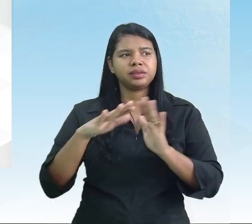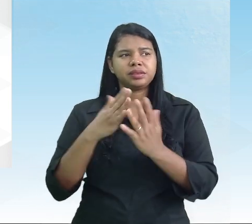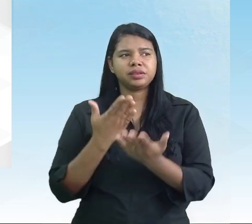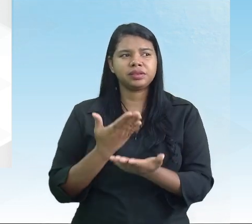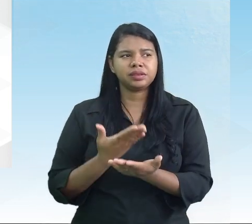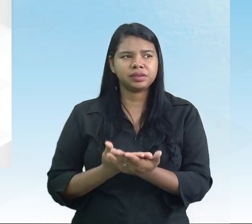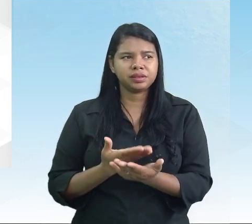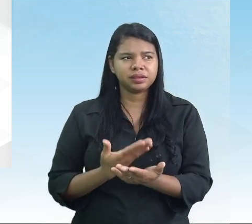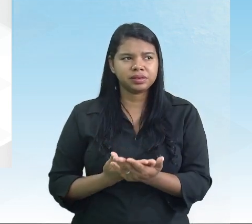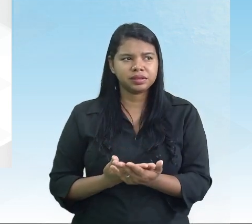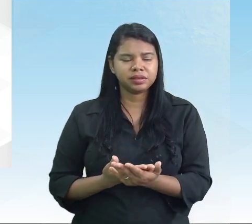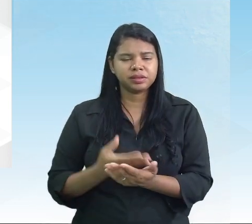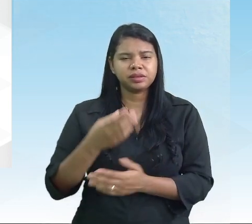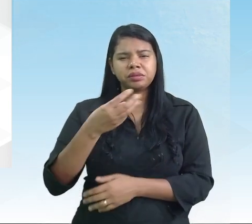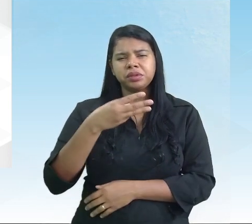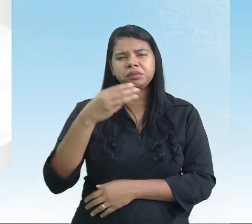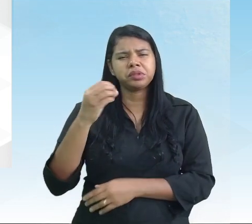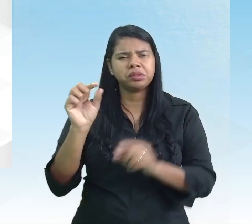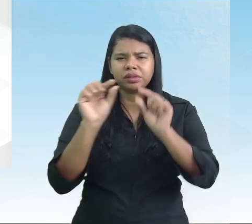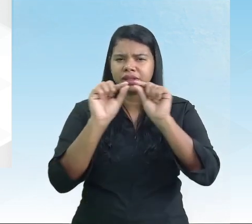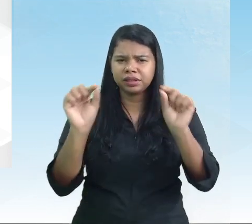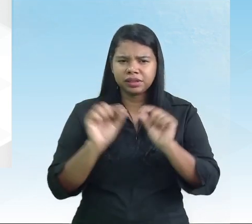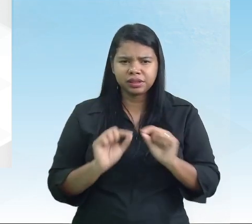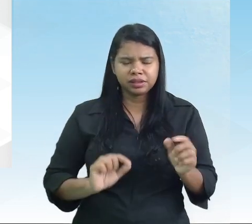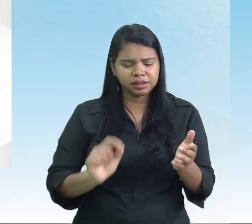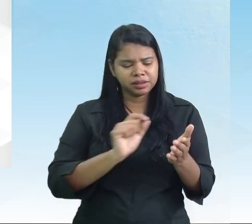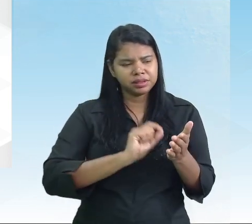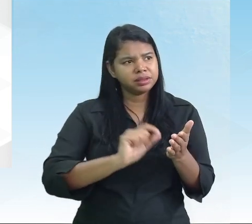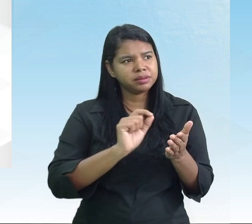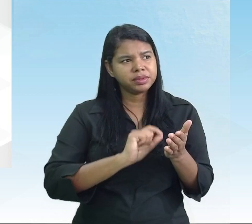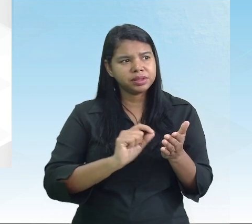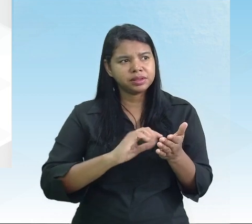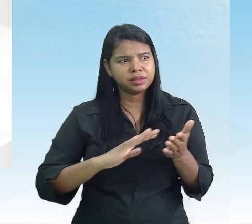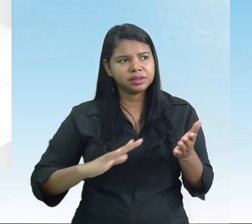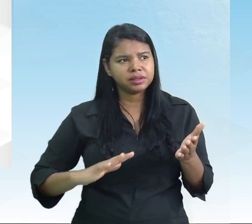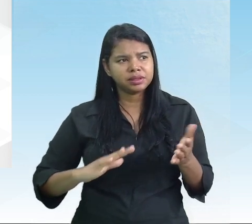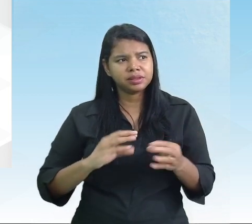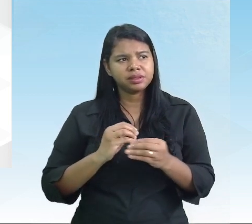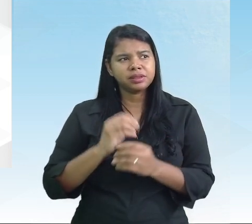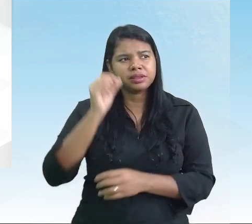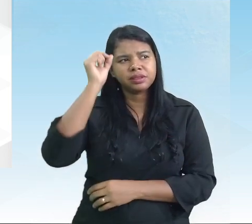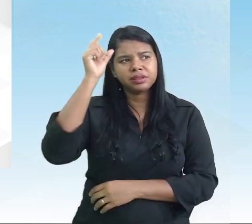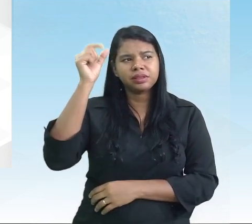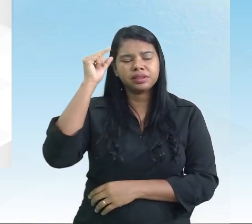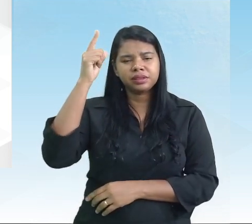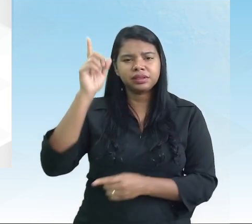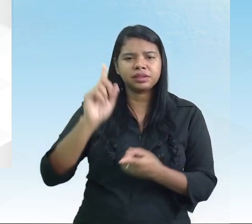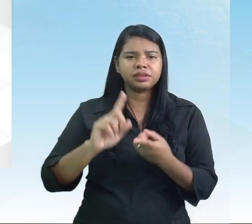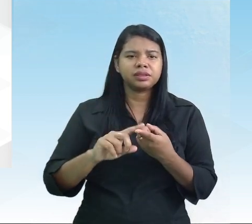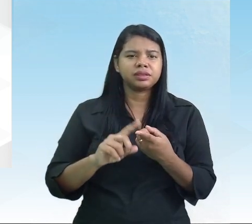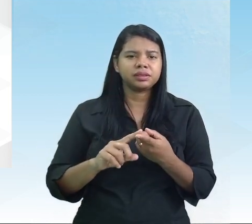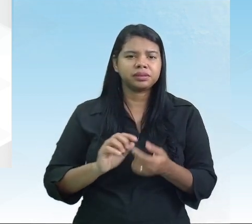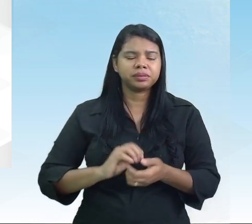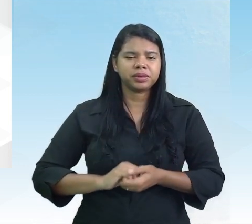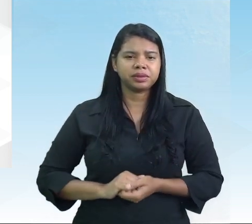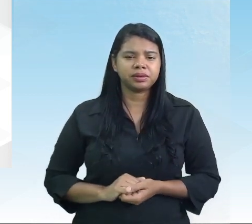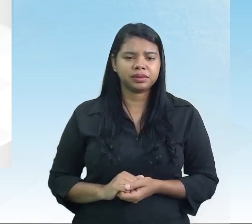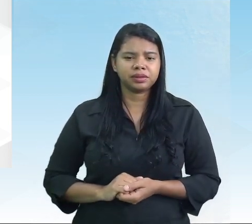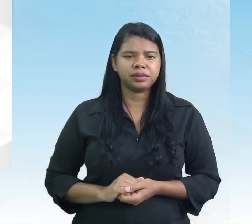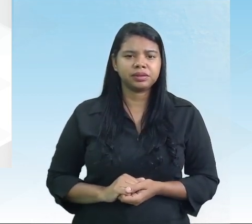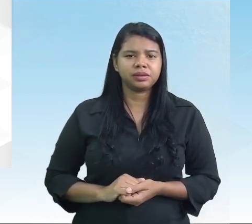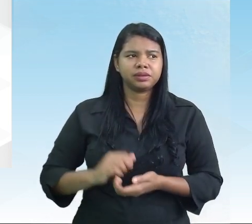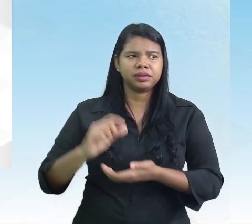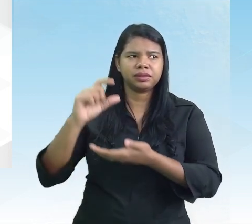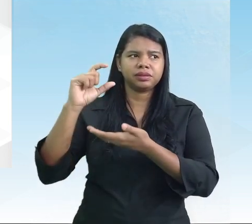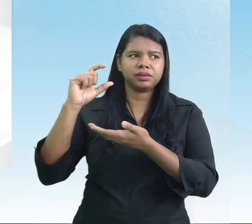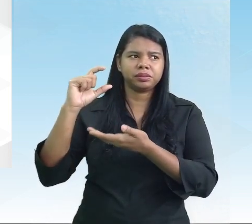no máximo 30 linhas para escrever. E nós temos aqui a ideia-chave. Mas o que é a ideia-chave? São aquelas